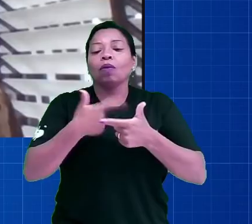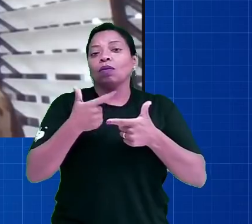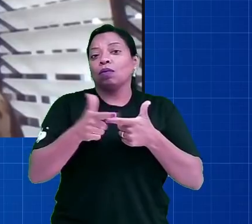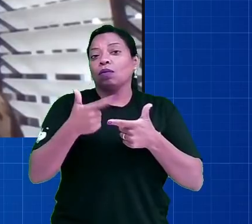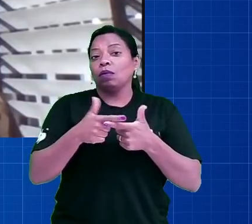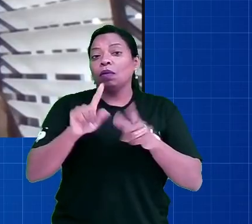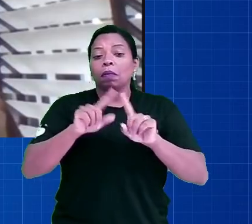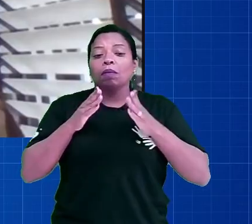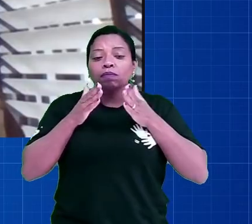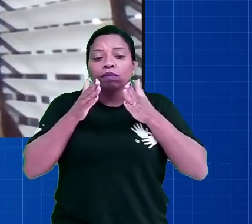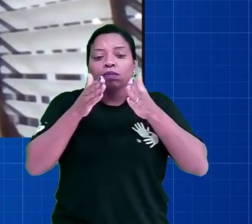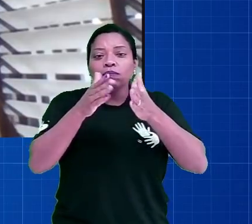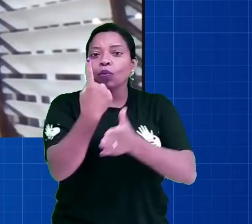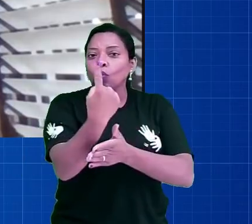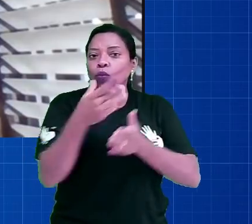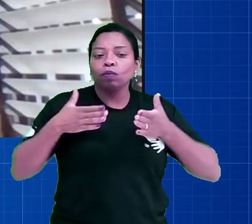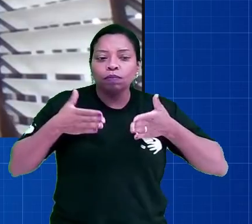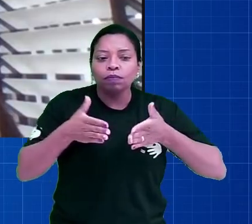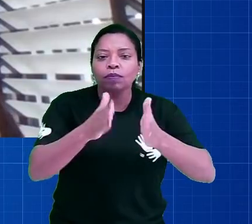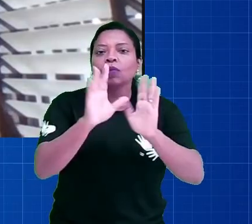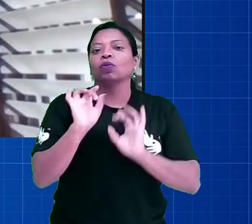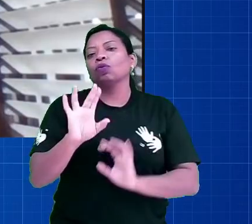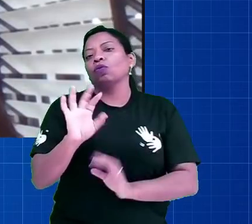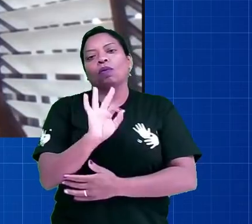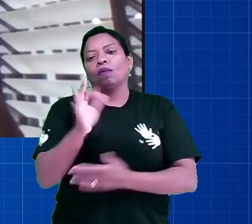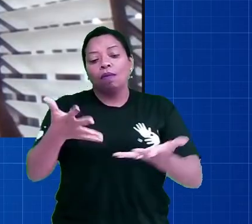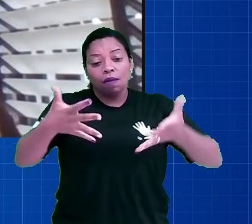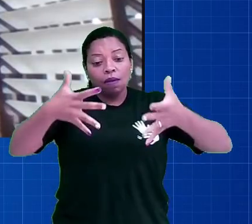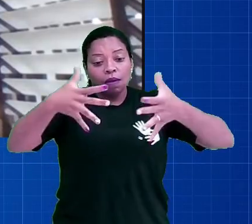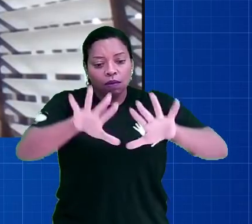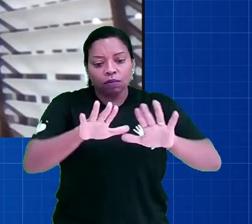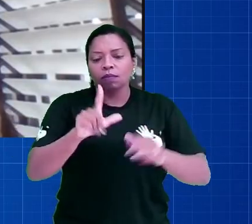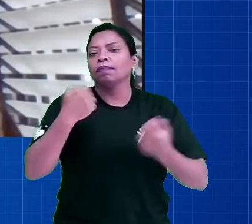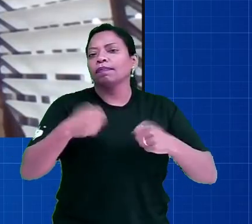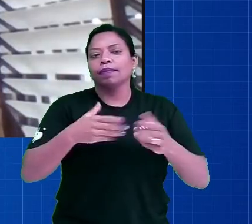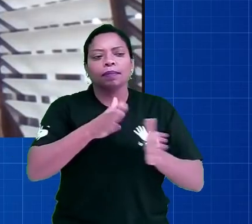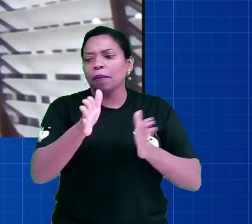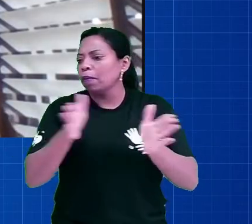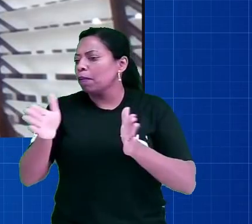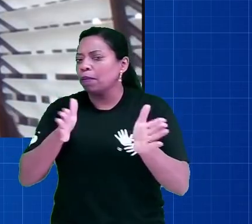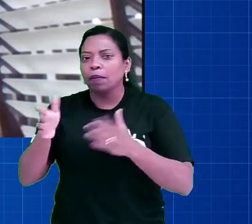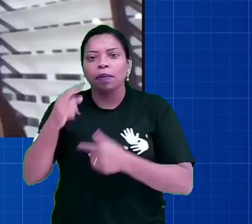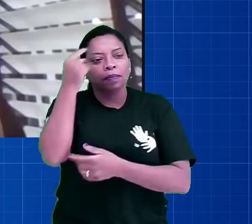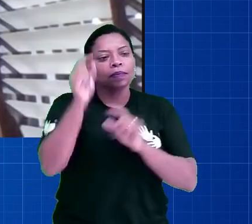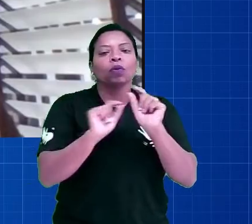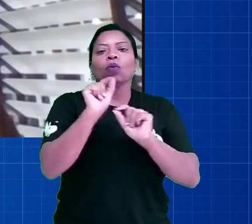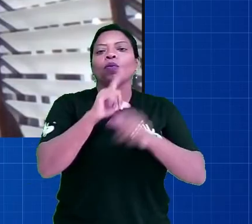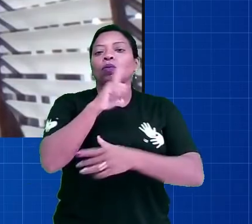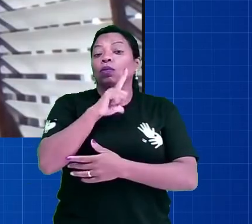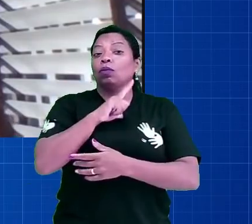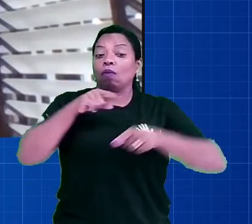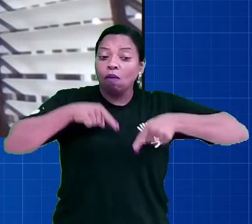que vai nos levar à perspectiva de inclusão. Então, me parece que o coensino, ele é um